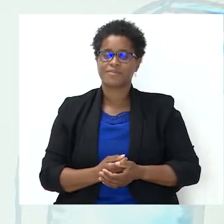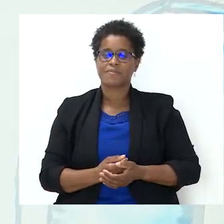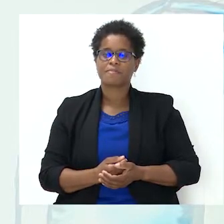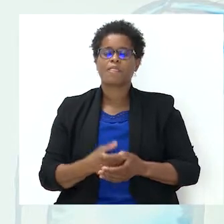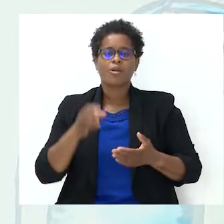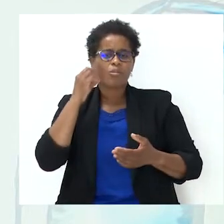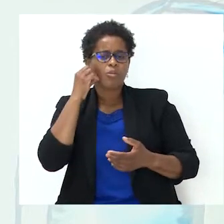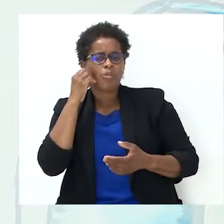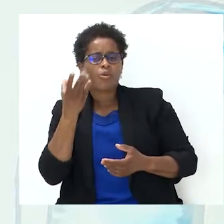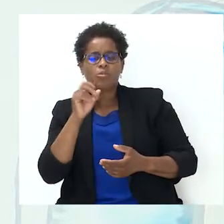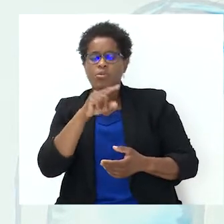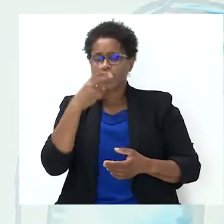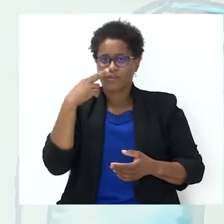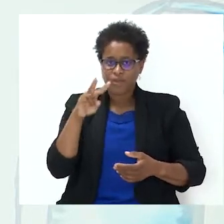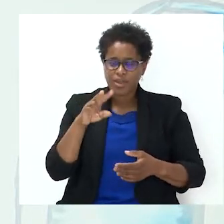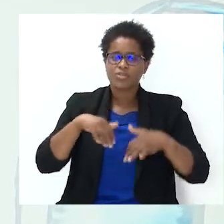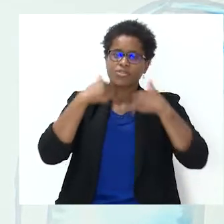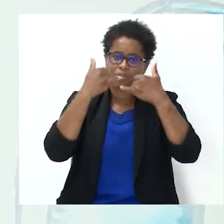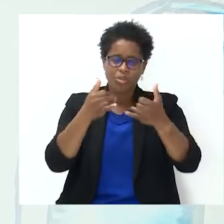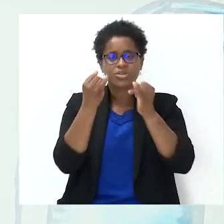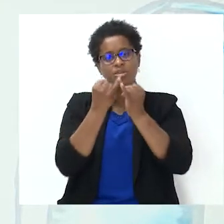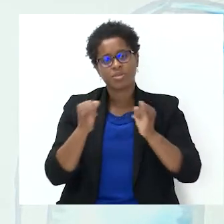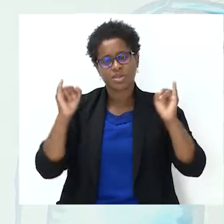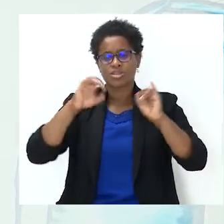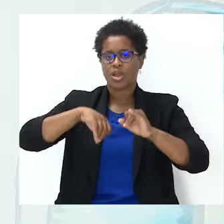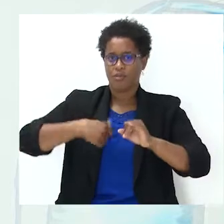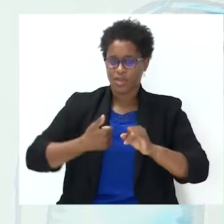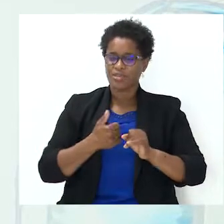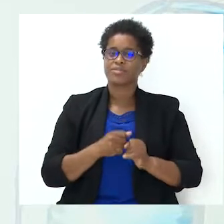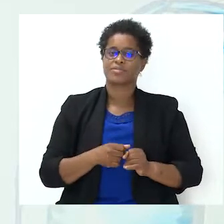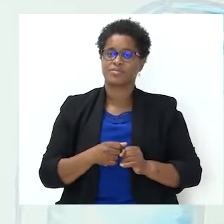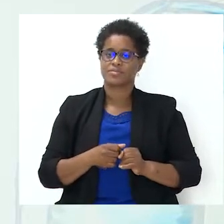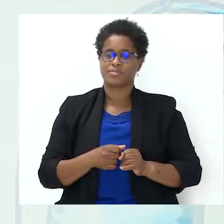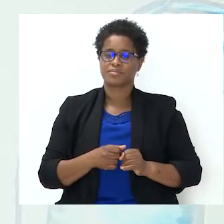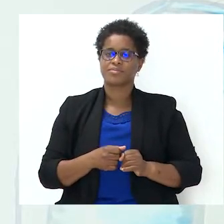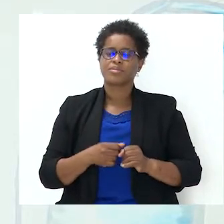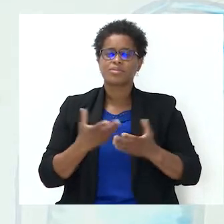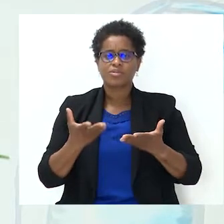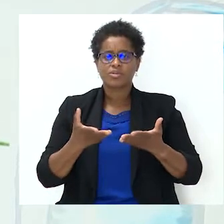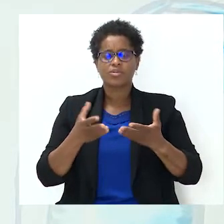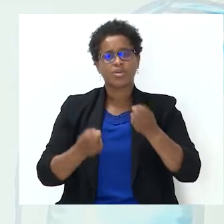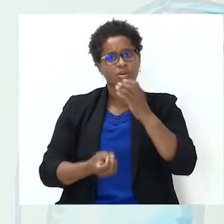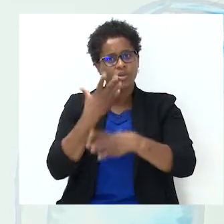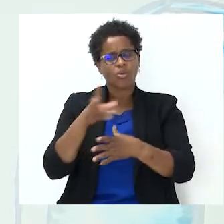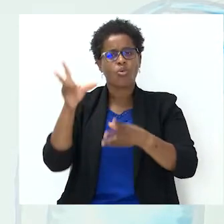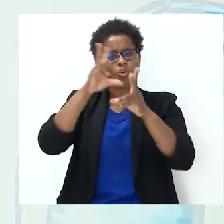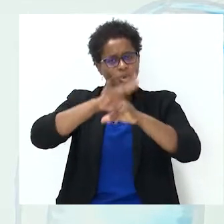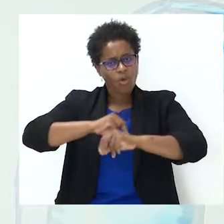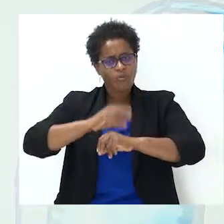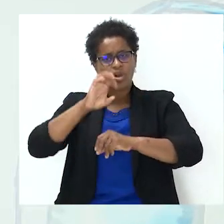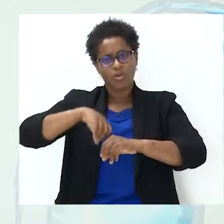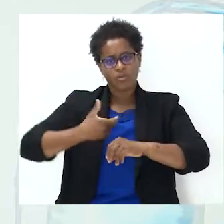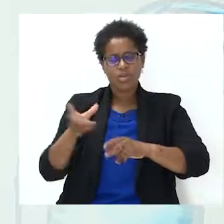ver, então depois da independência de Cabo Verde, nasce um novo país, um novo Cabo